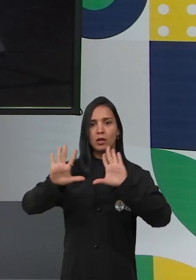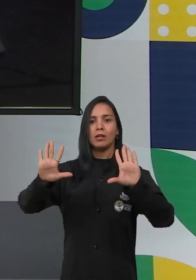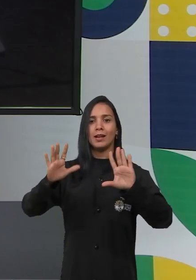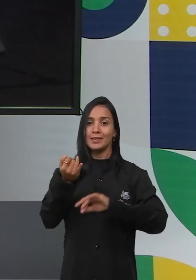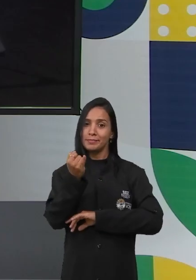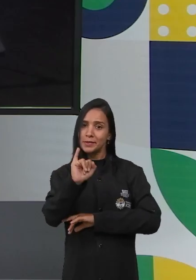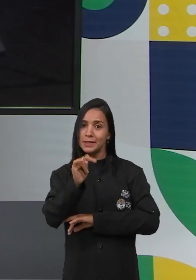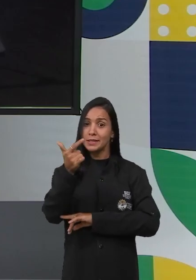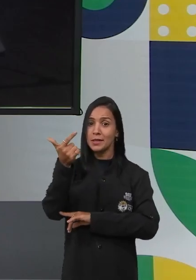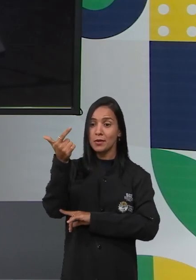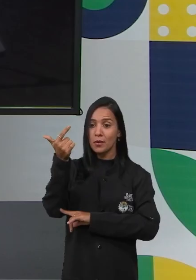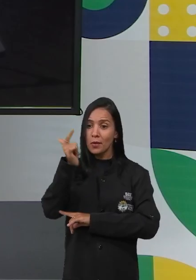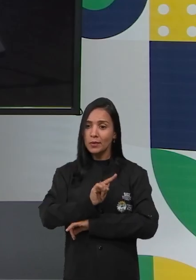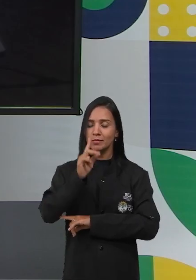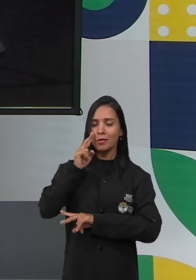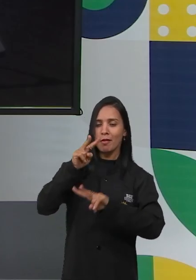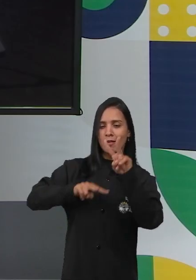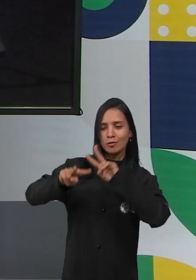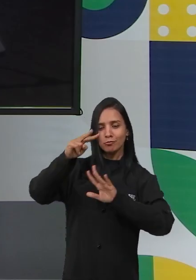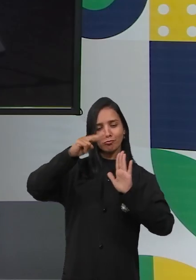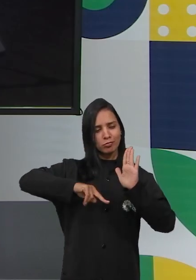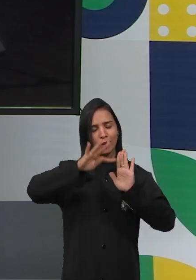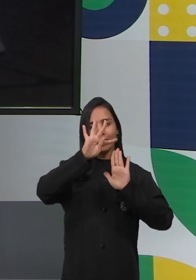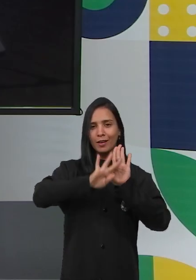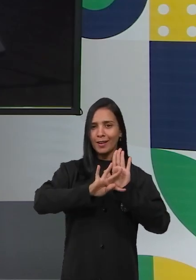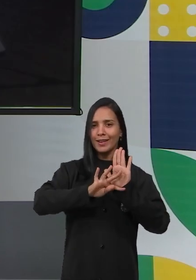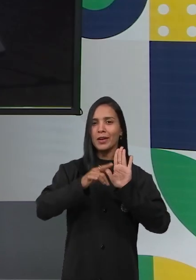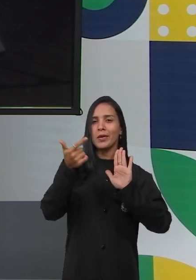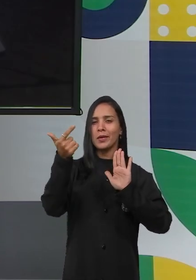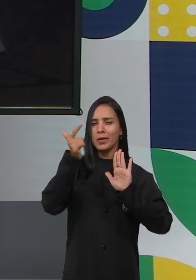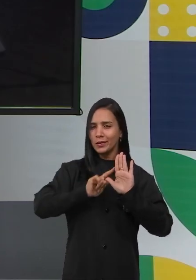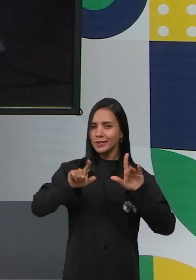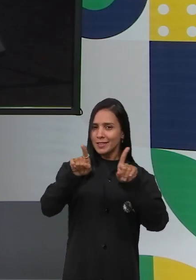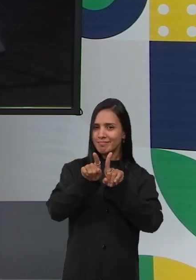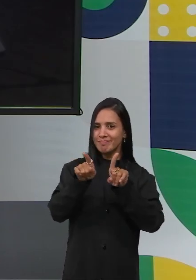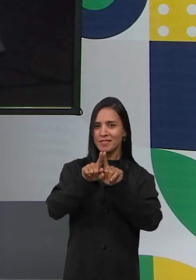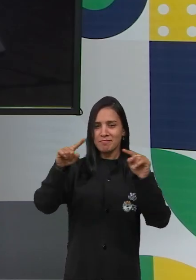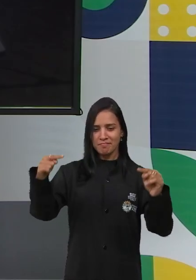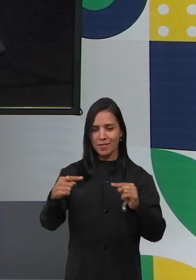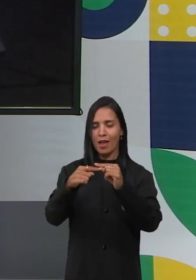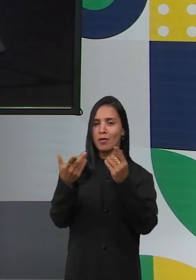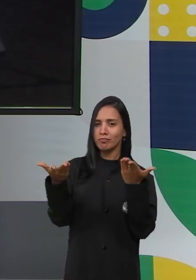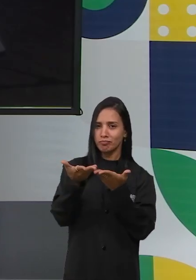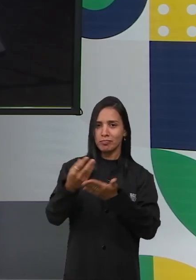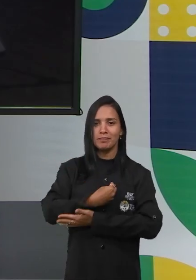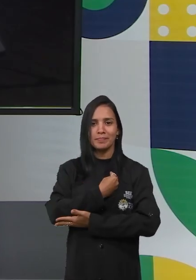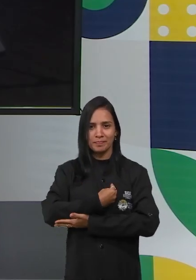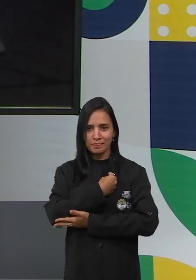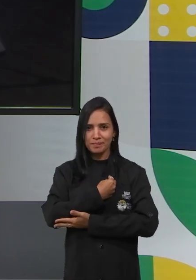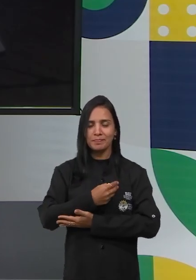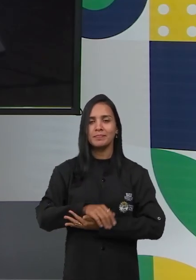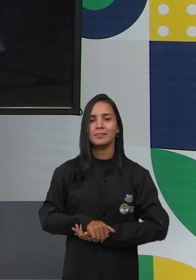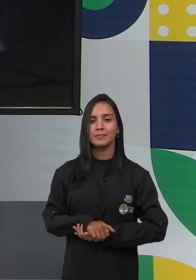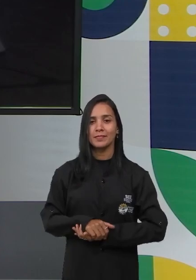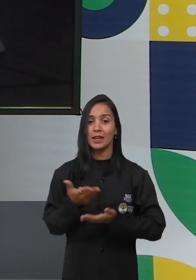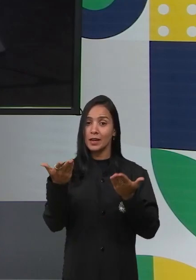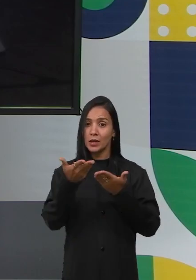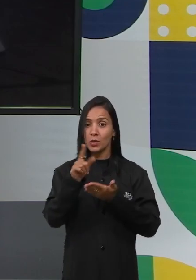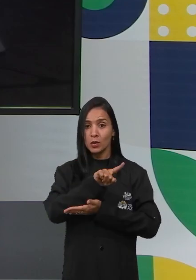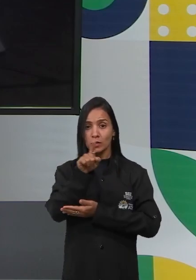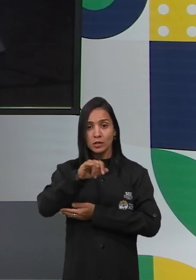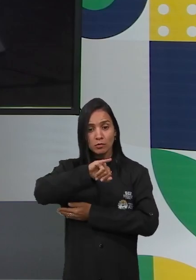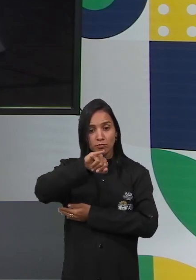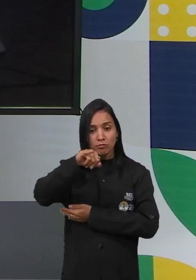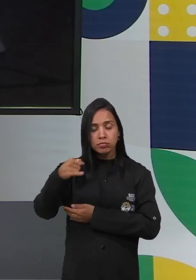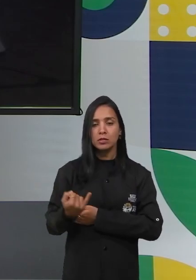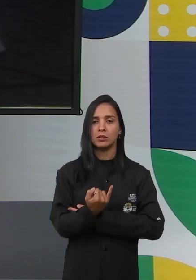encaixá-la no momento que a gente vive hoje, não é? Então, ouça ela melhor numa outra oportunidade. Agora a gente vai